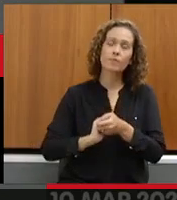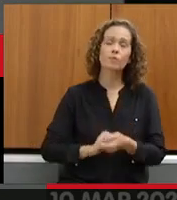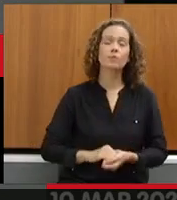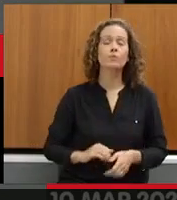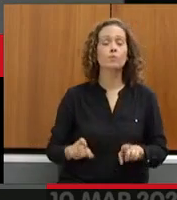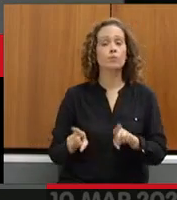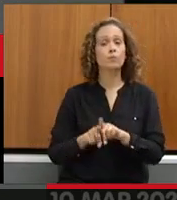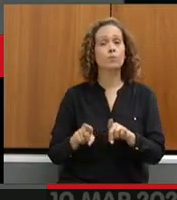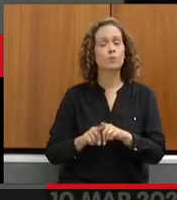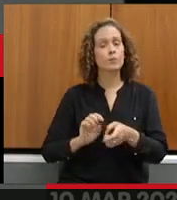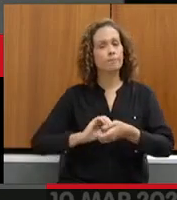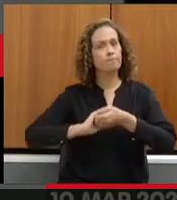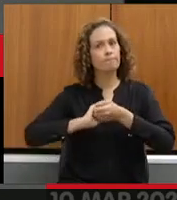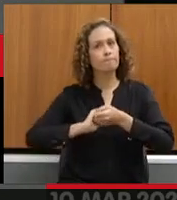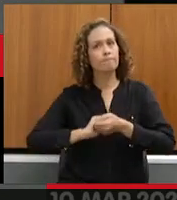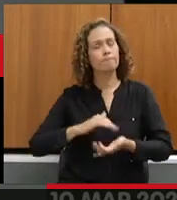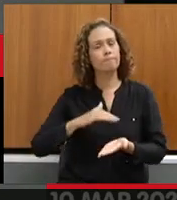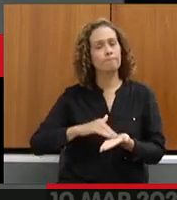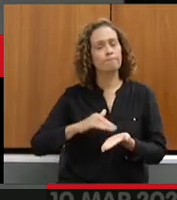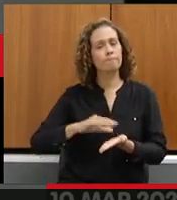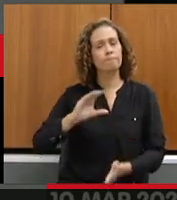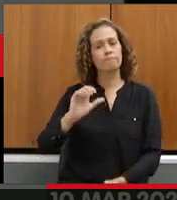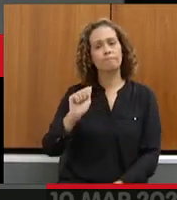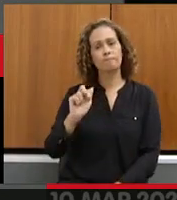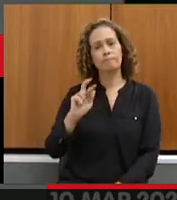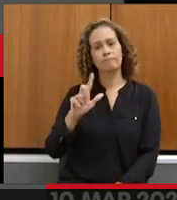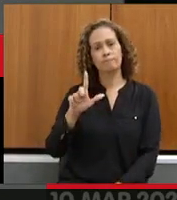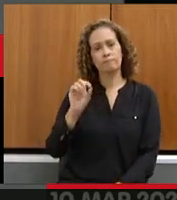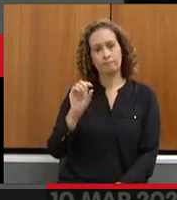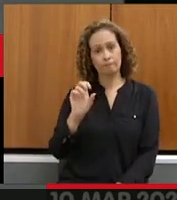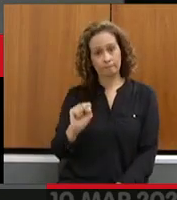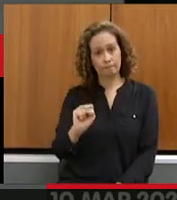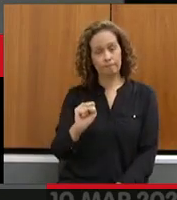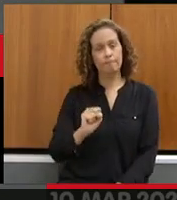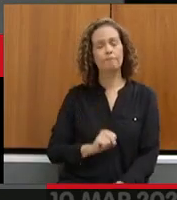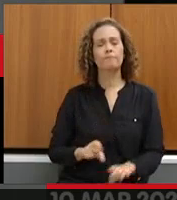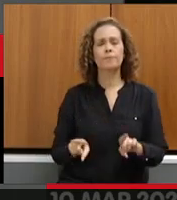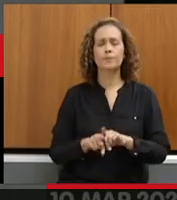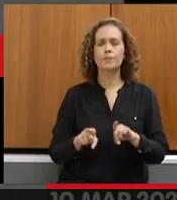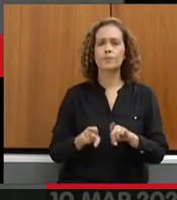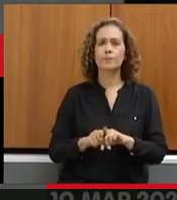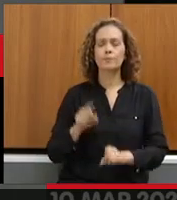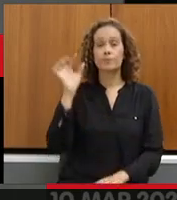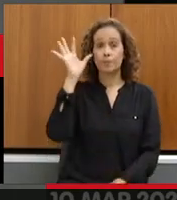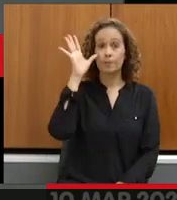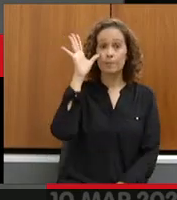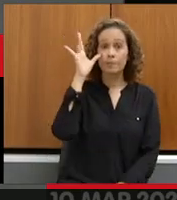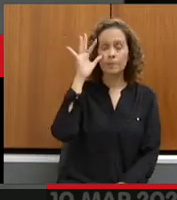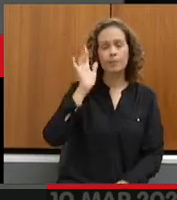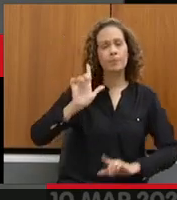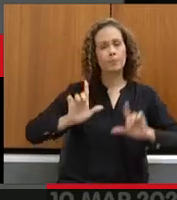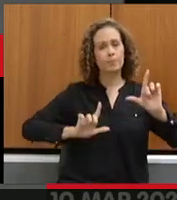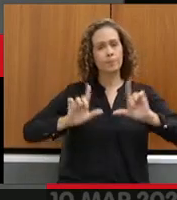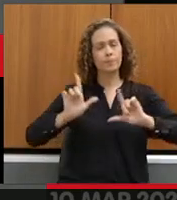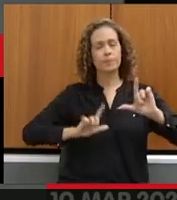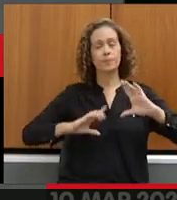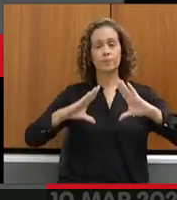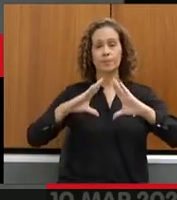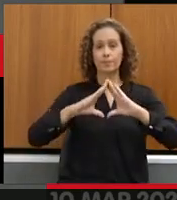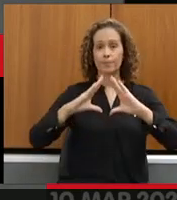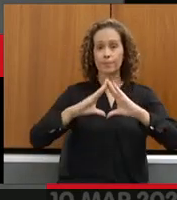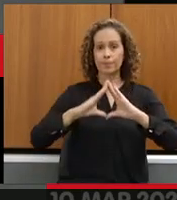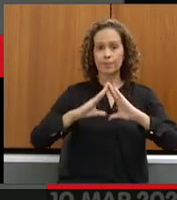secretário por Carlos Eduardo Amaral também a todos os telespectadores da TV Assembleia